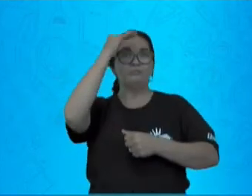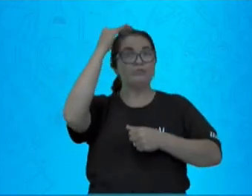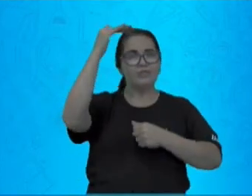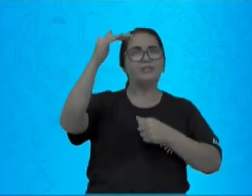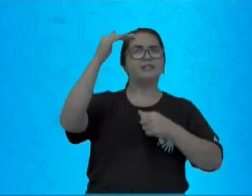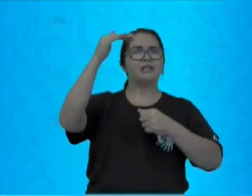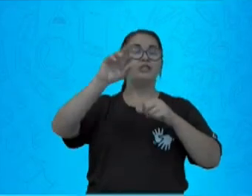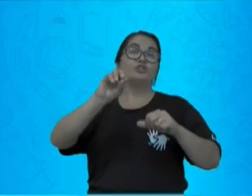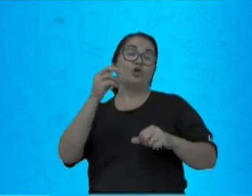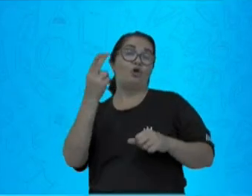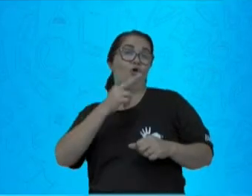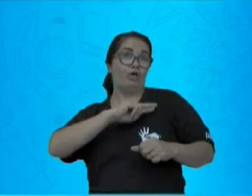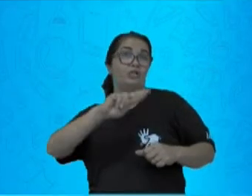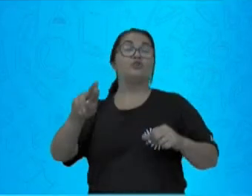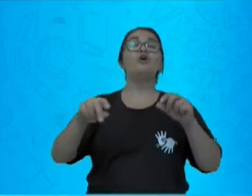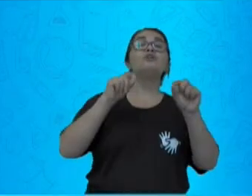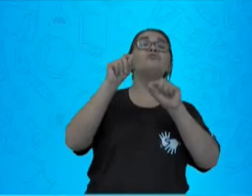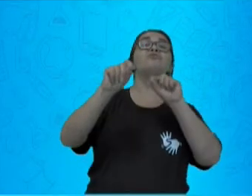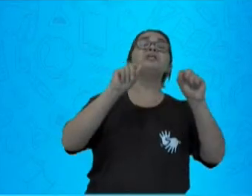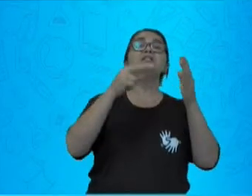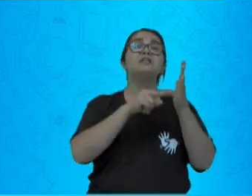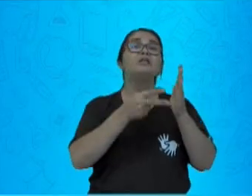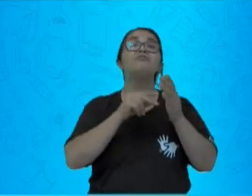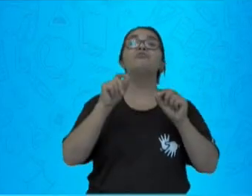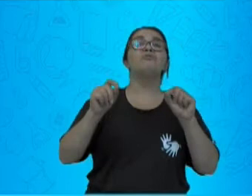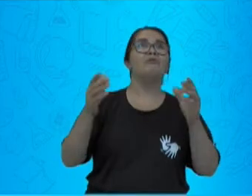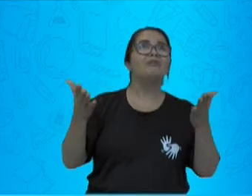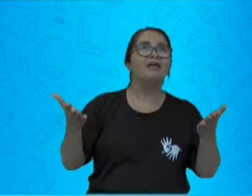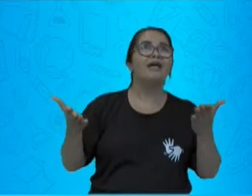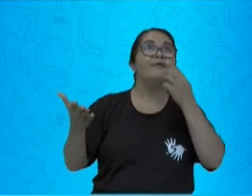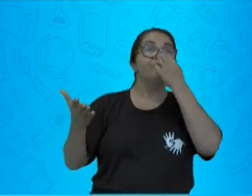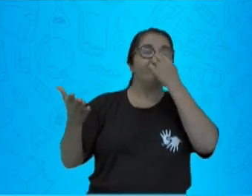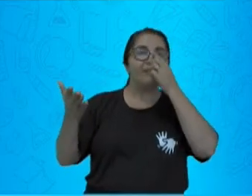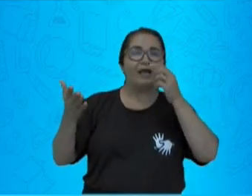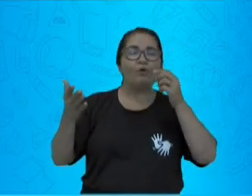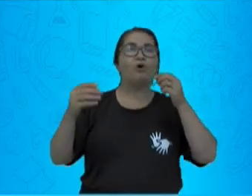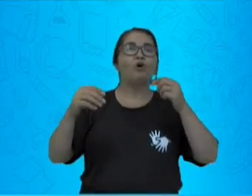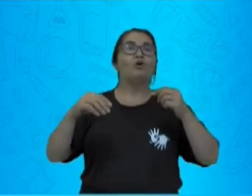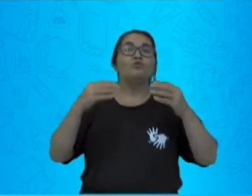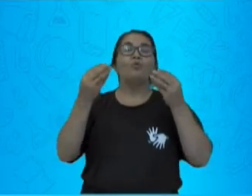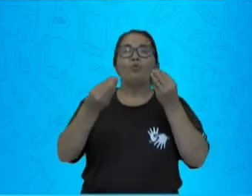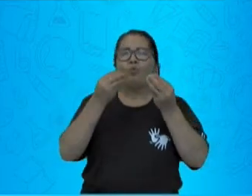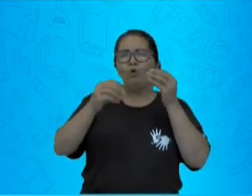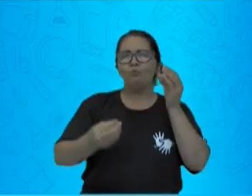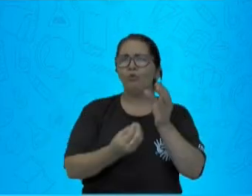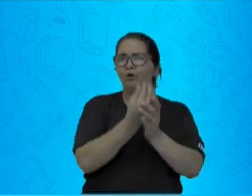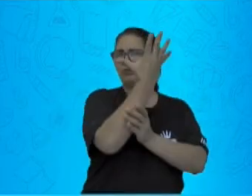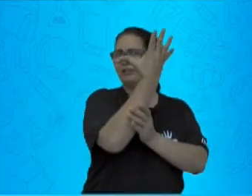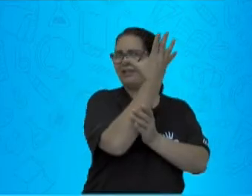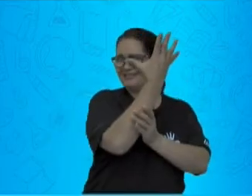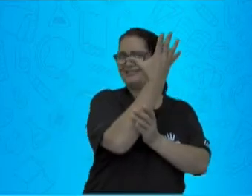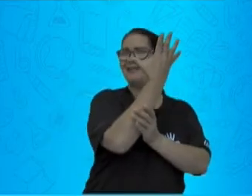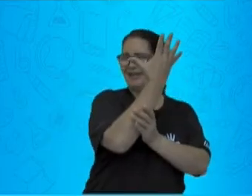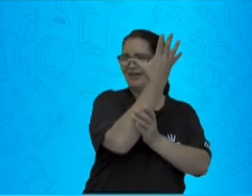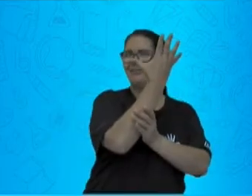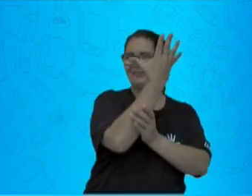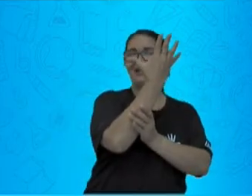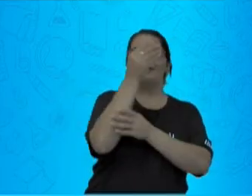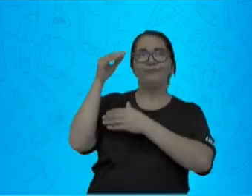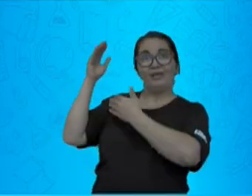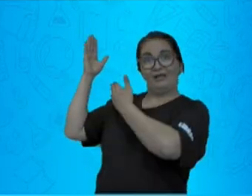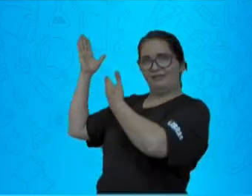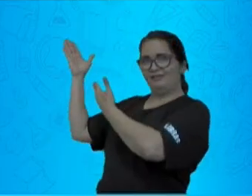monarquias nacionais e a ascensão da burguesia. A origem deu-se no Sacro Império